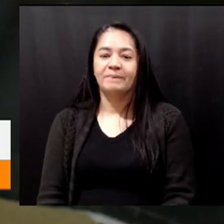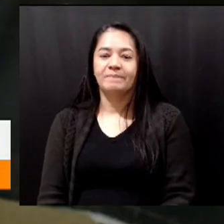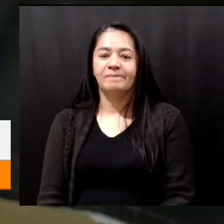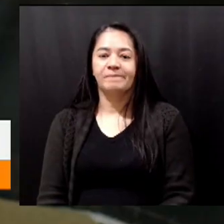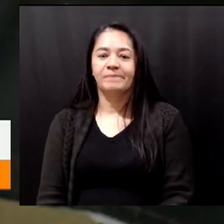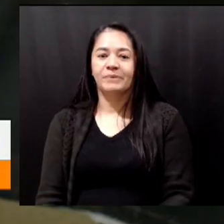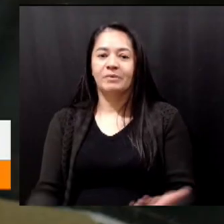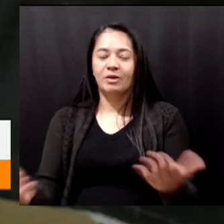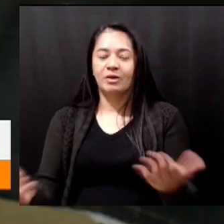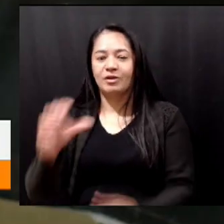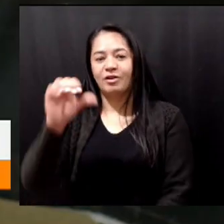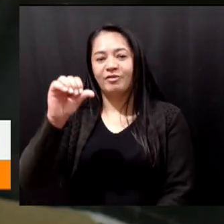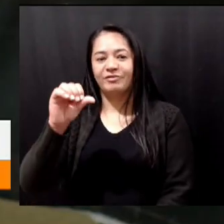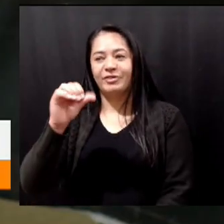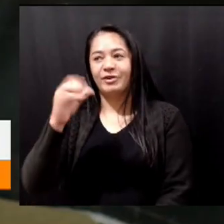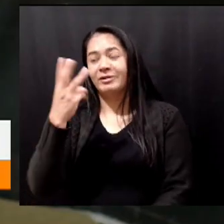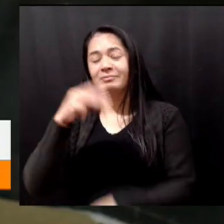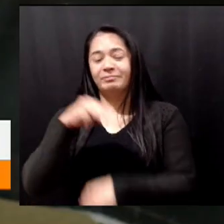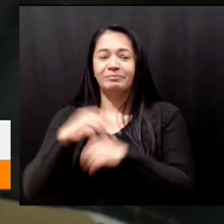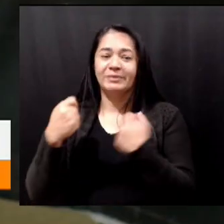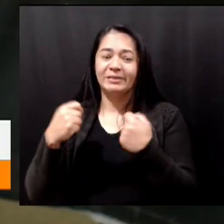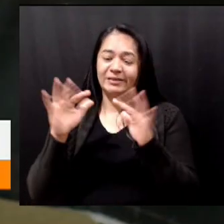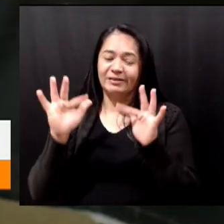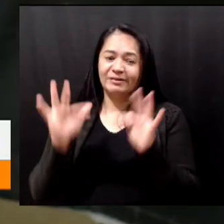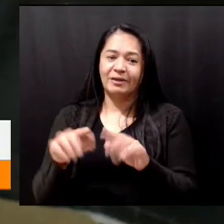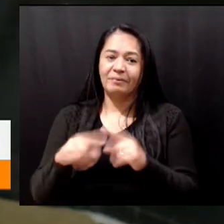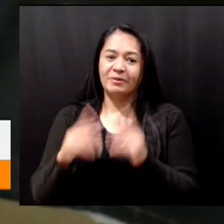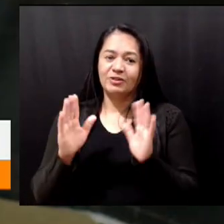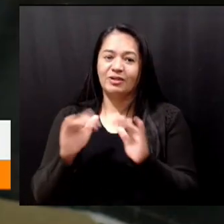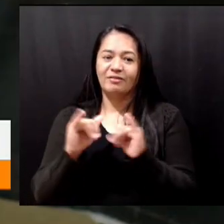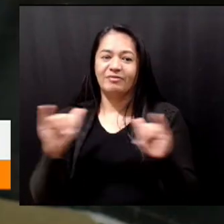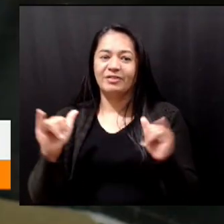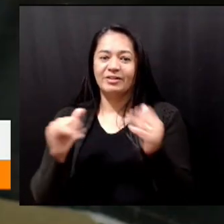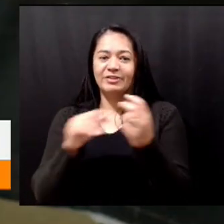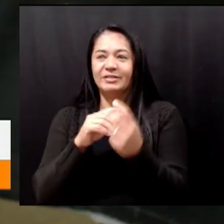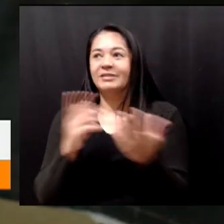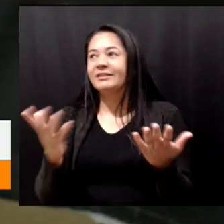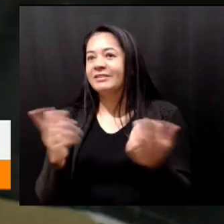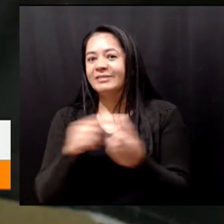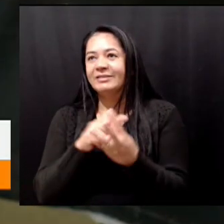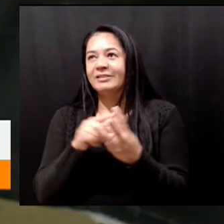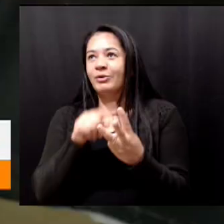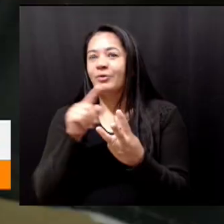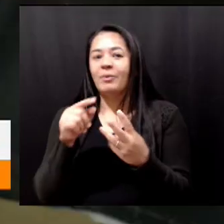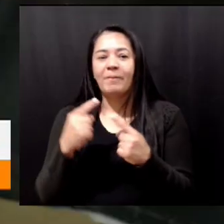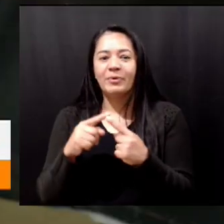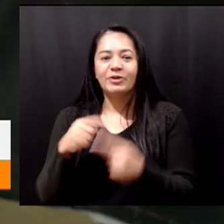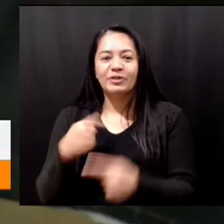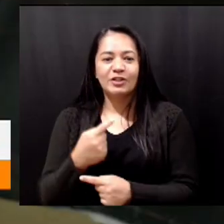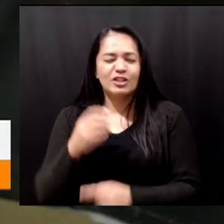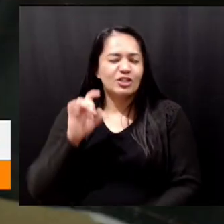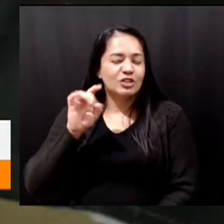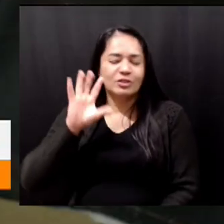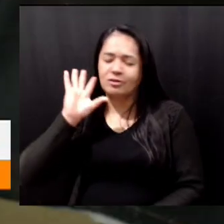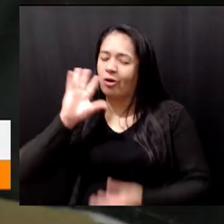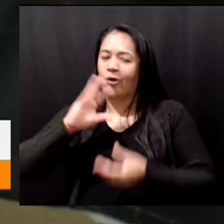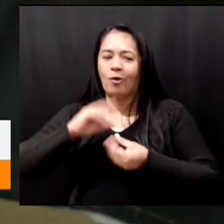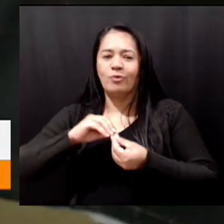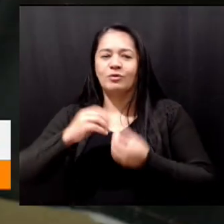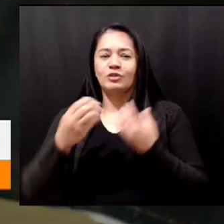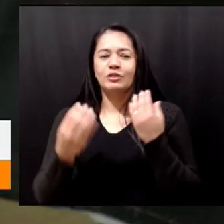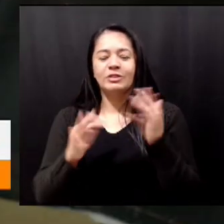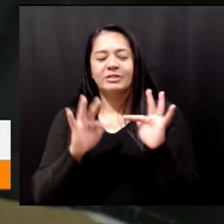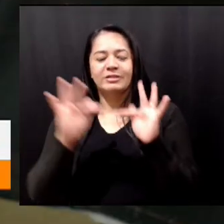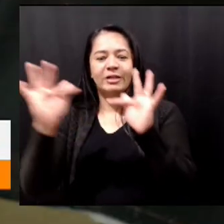gente precisa encerrar, mas é o que eu falei, né? Fica os 3 pontinhos, porque aqui foi só uma pincelada sobre tecnologia e inovação